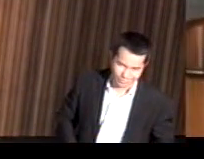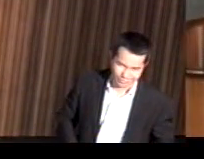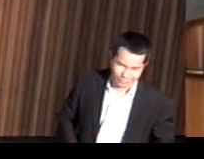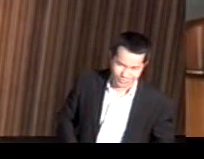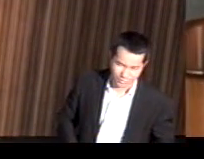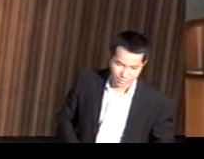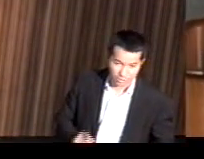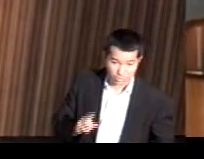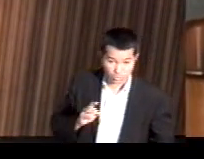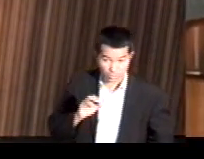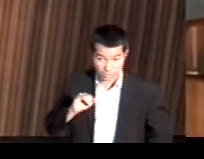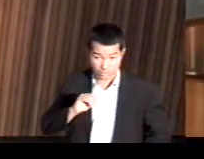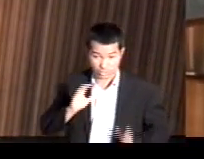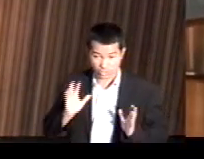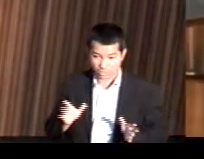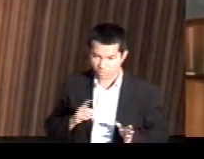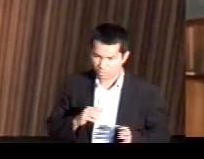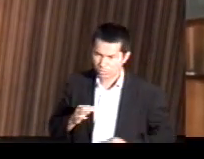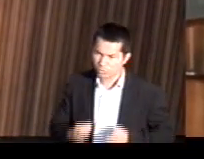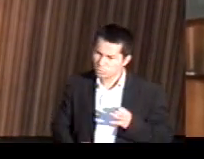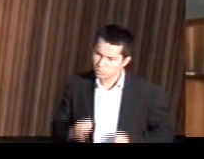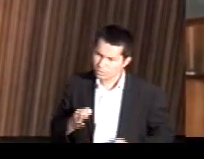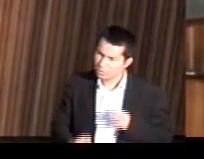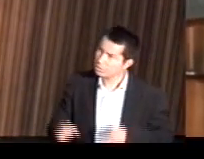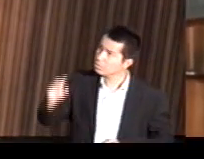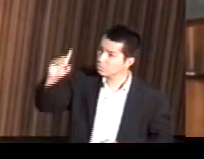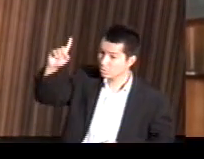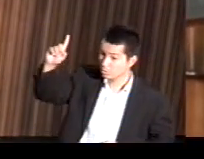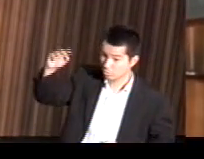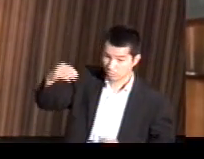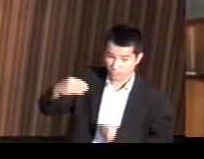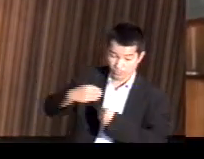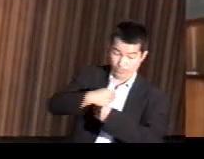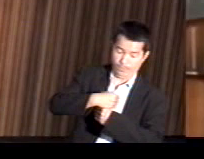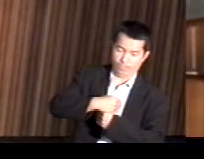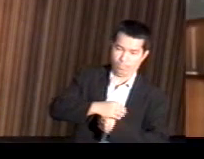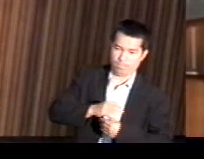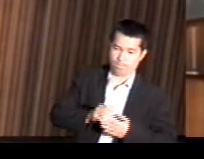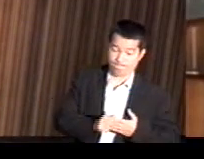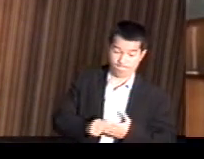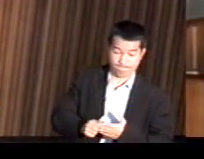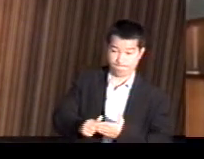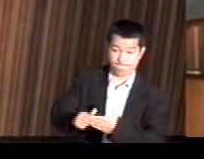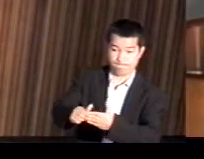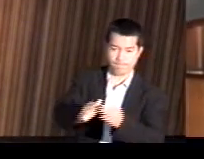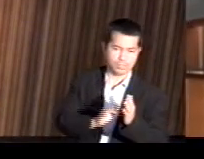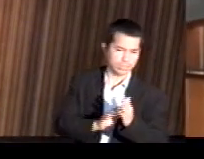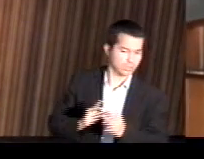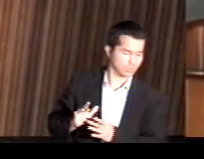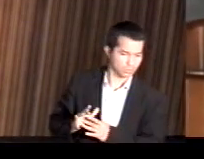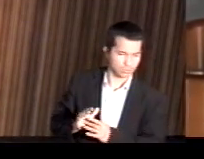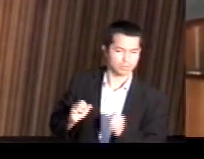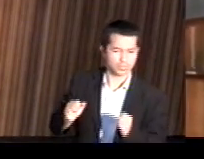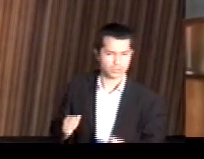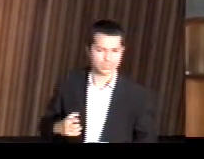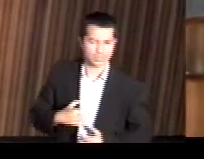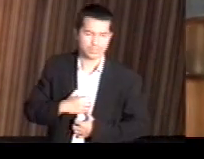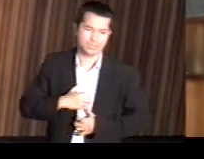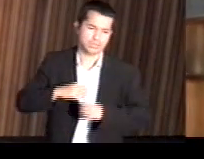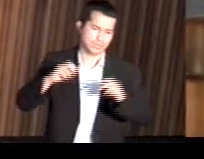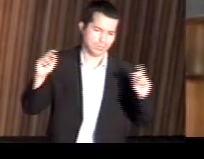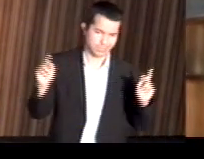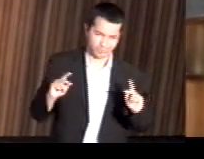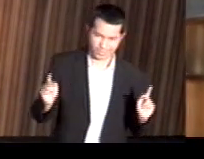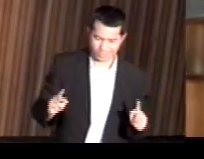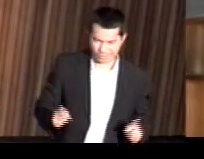justiça dele entra na nossa vida, é que a gente pode experimentar o outro lado desse Messias precioso que é